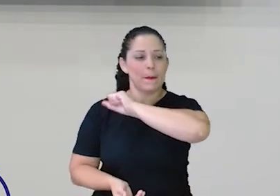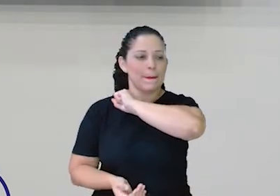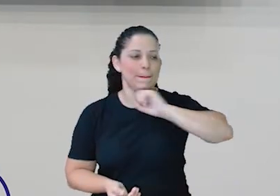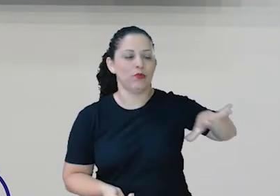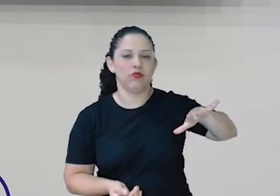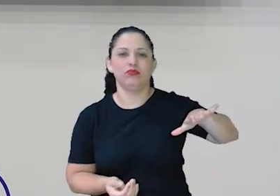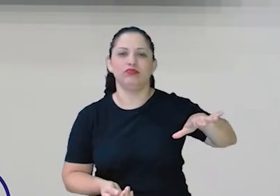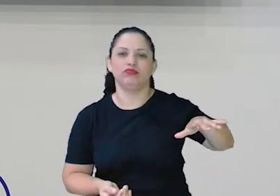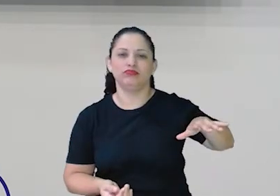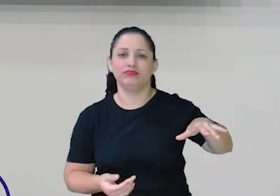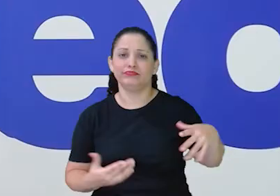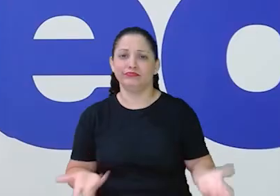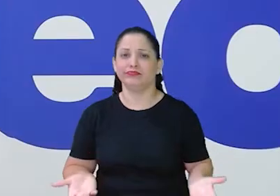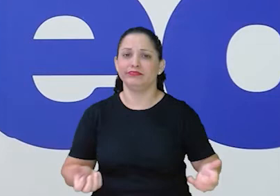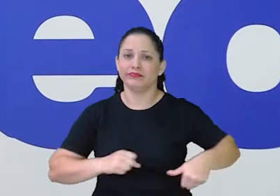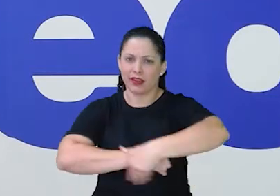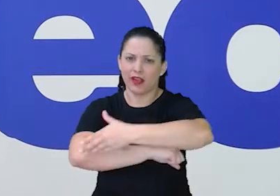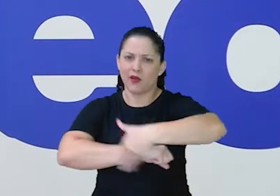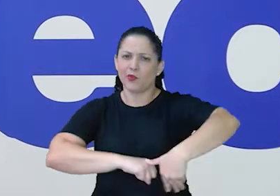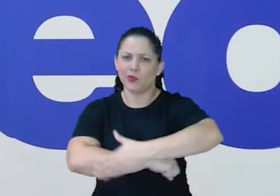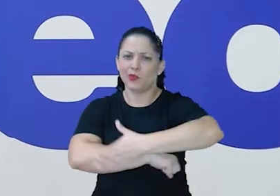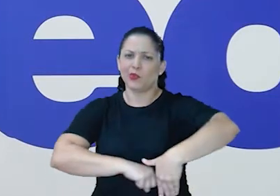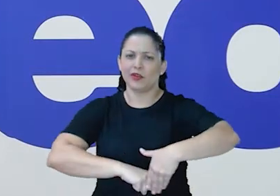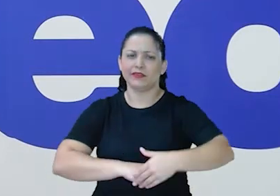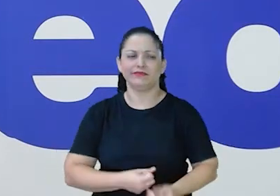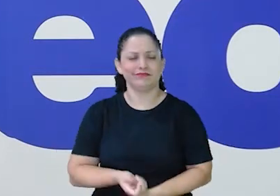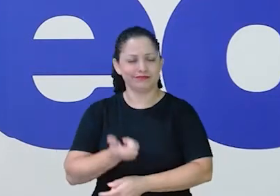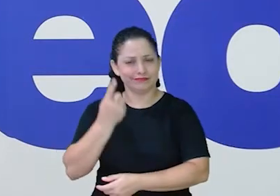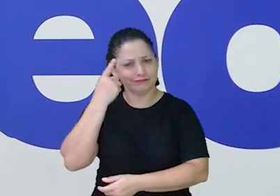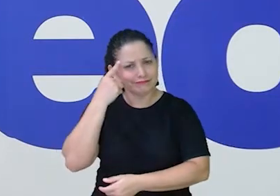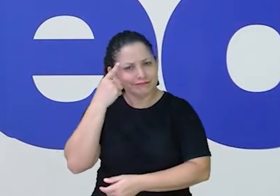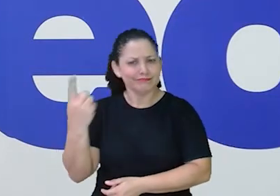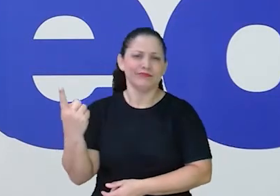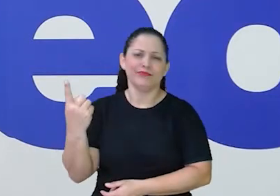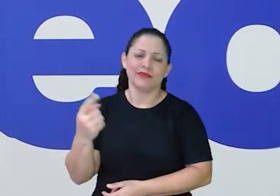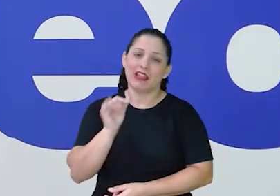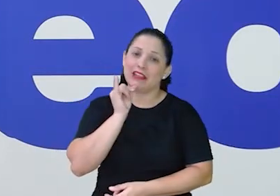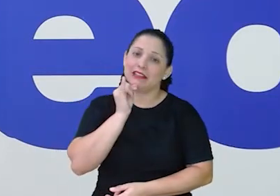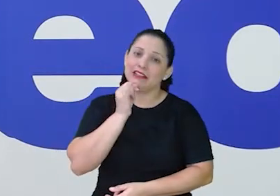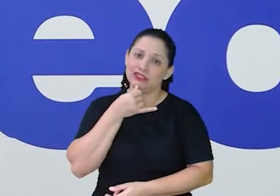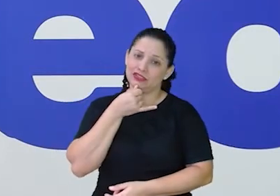ônibus. Imagina, professora Mauricéia.